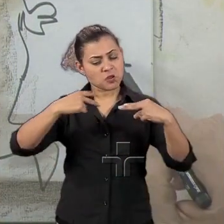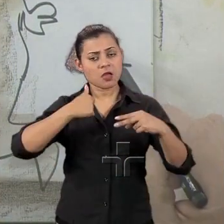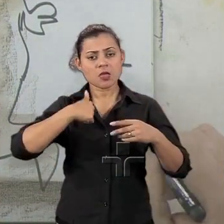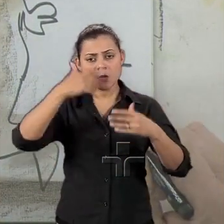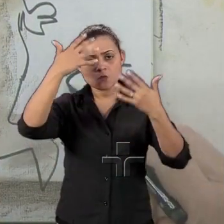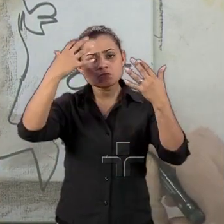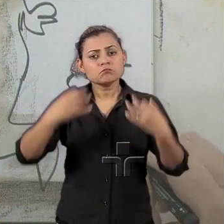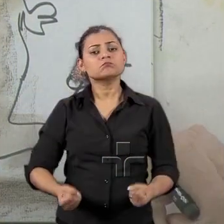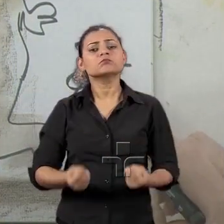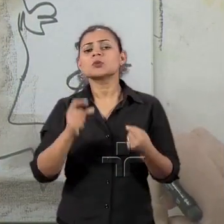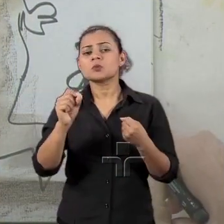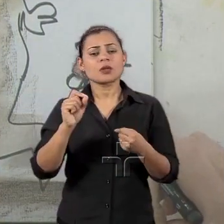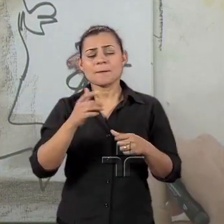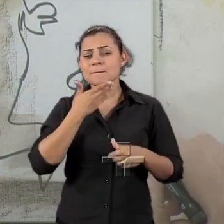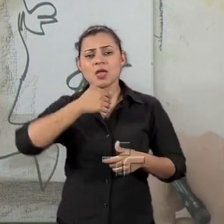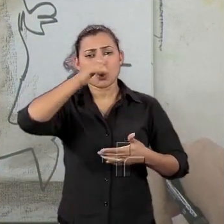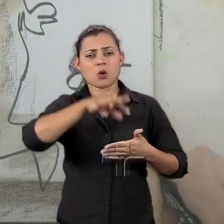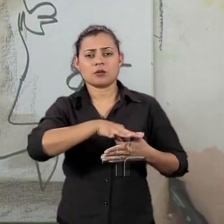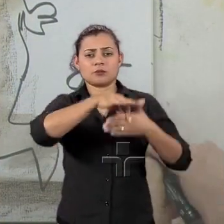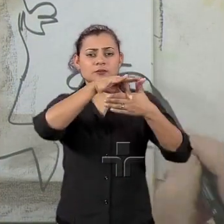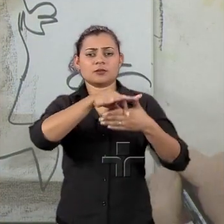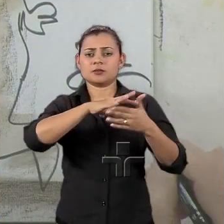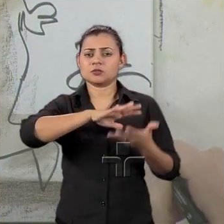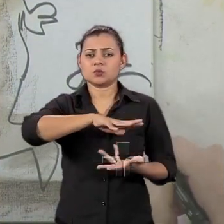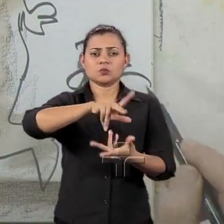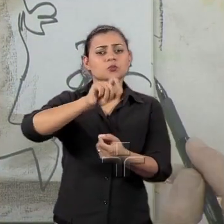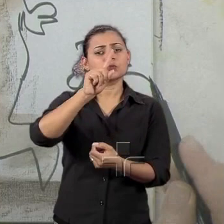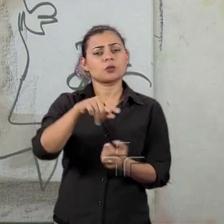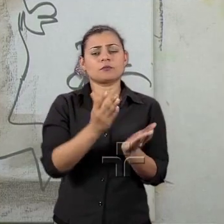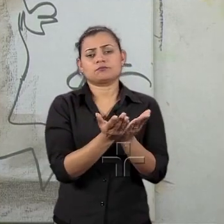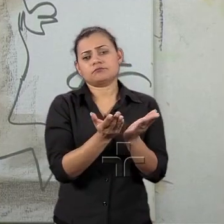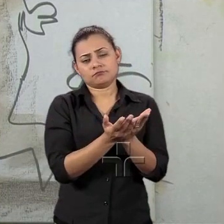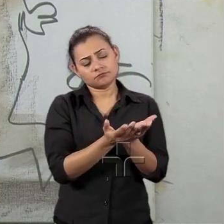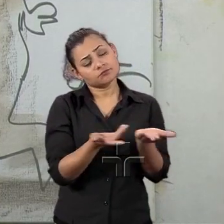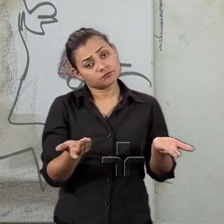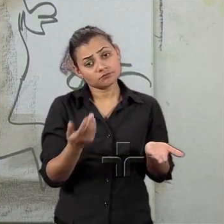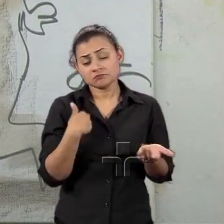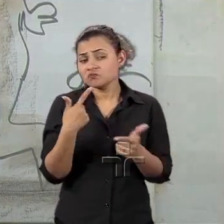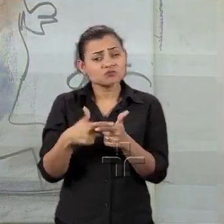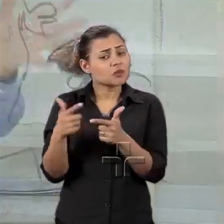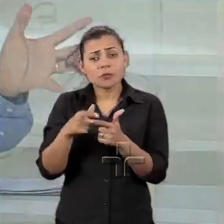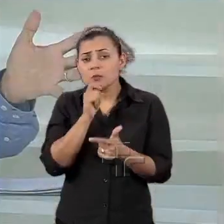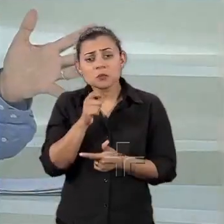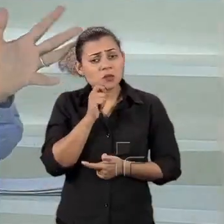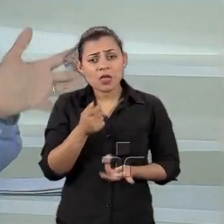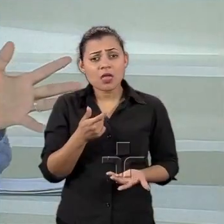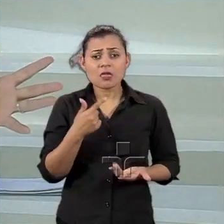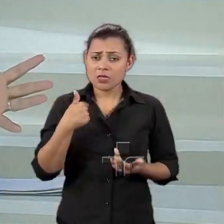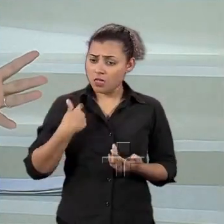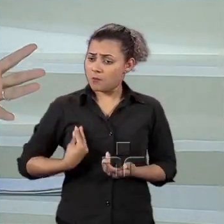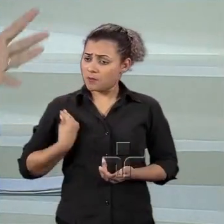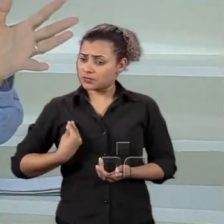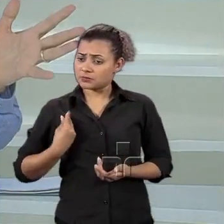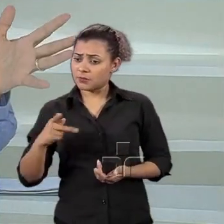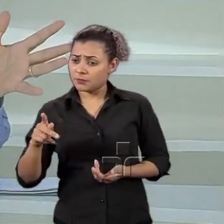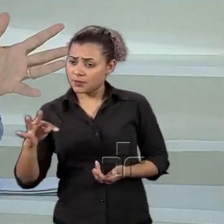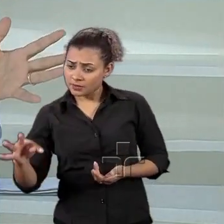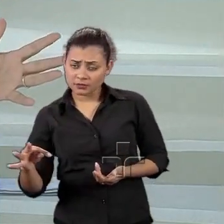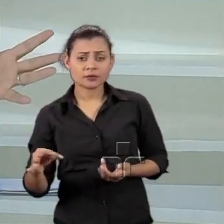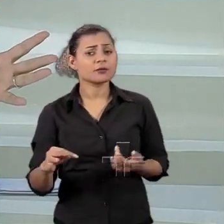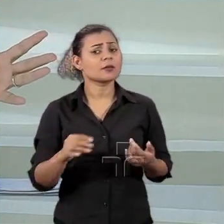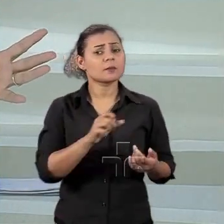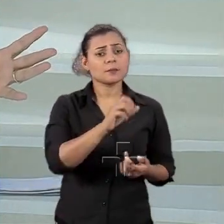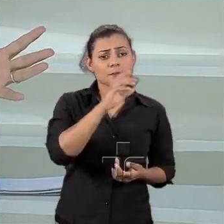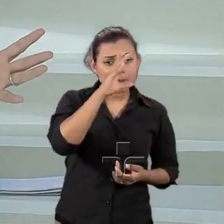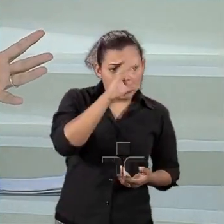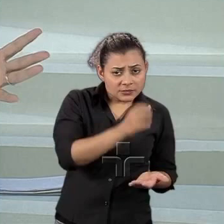a maior liderança no mundo, uma referência política. Então, isso não tem problema. Eu ter participado do governo com José Serra, com o PSDB, qual é o